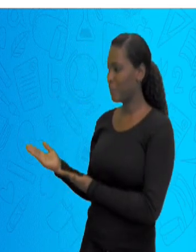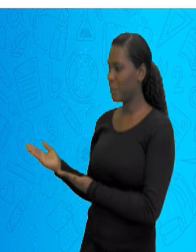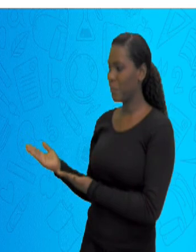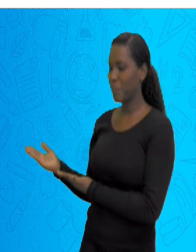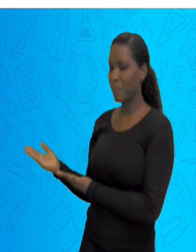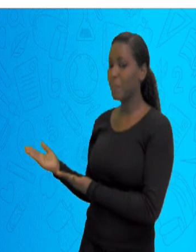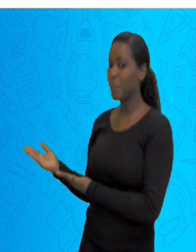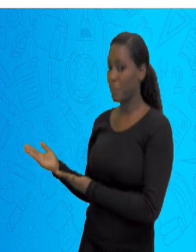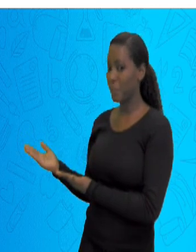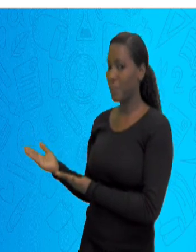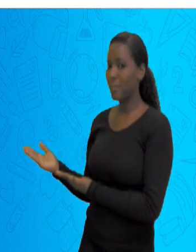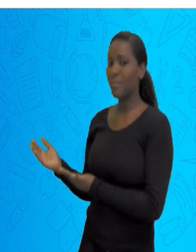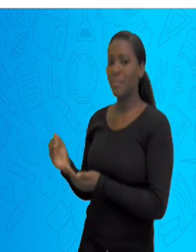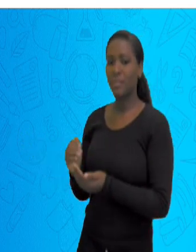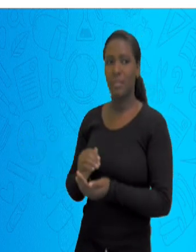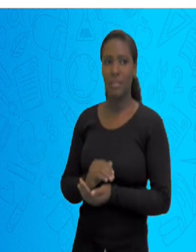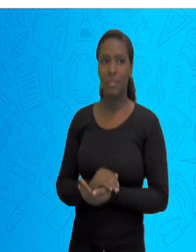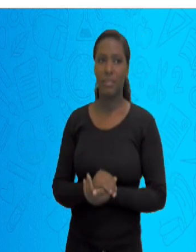Atento,